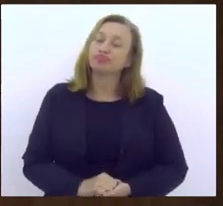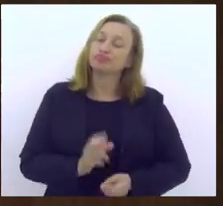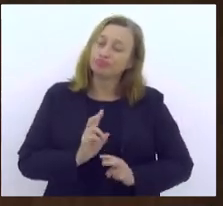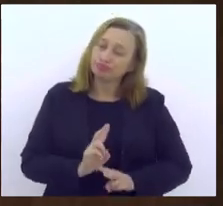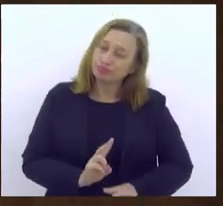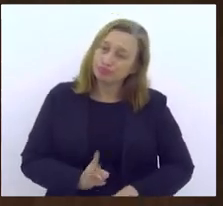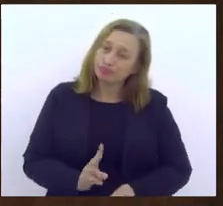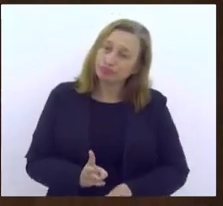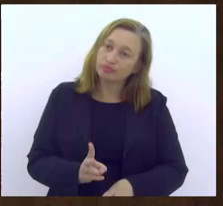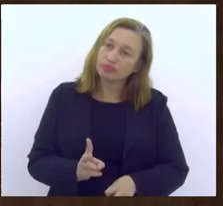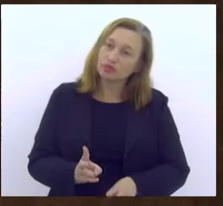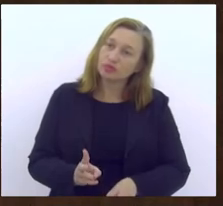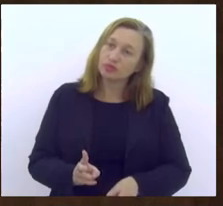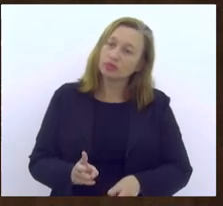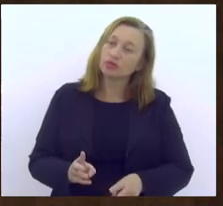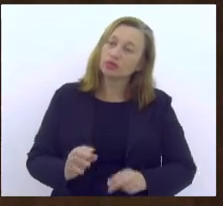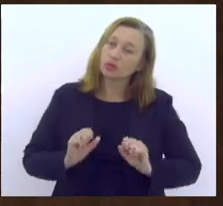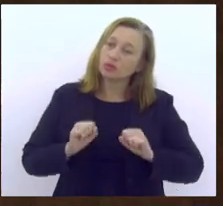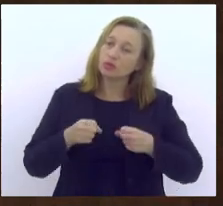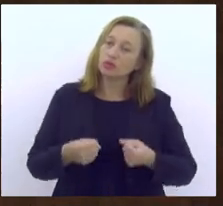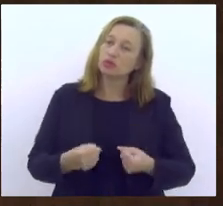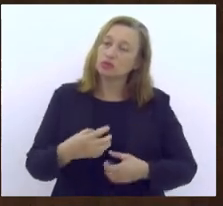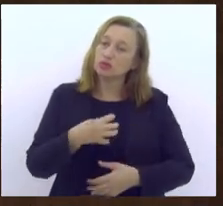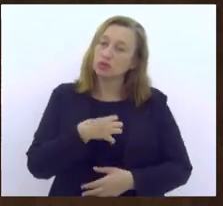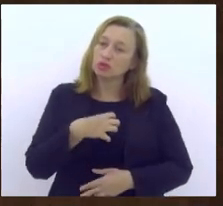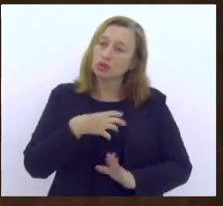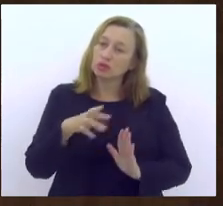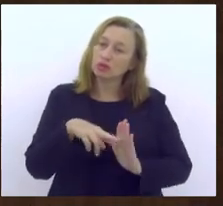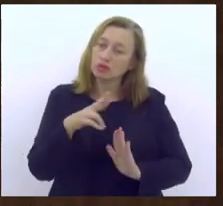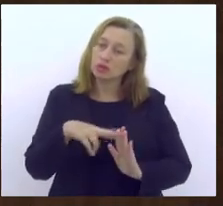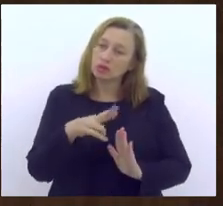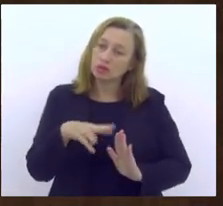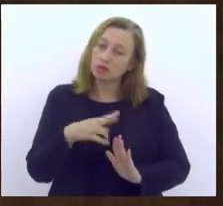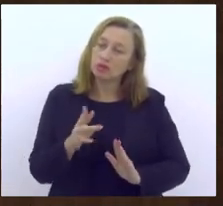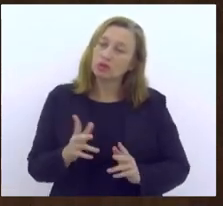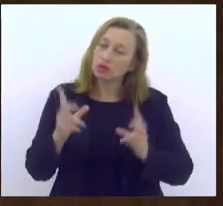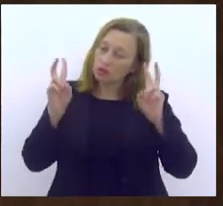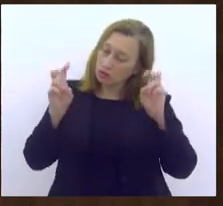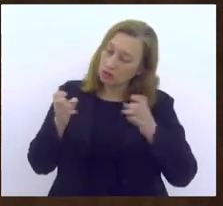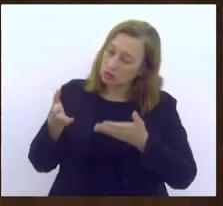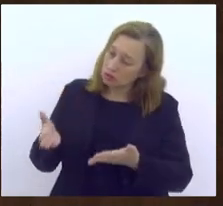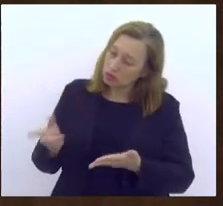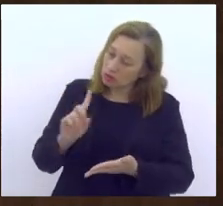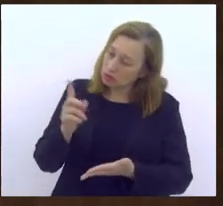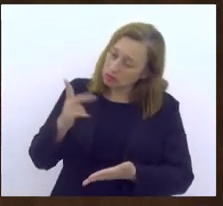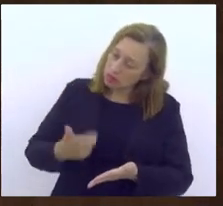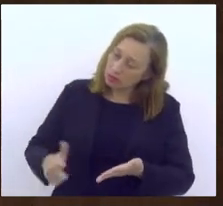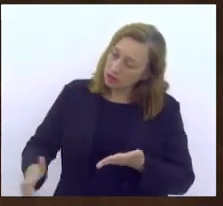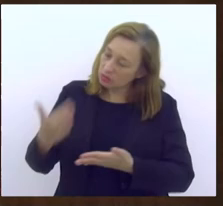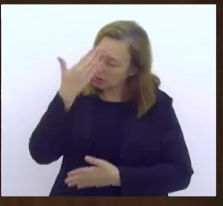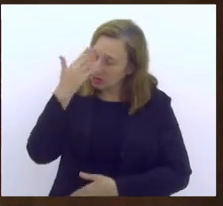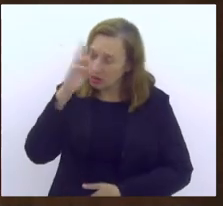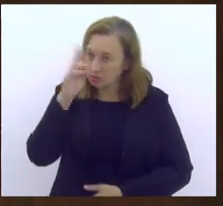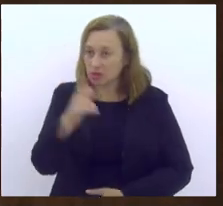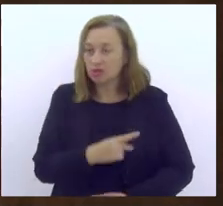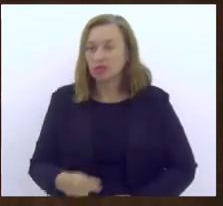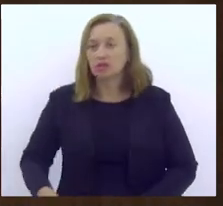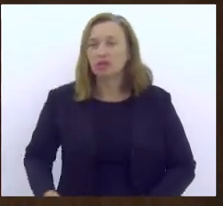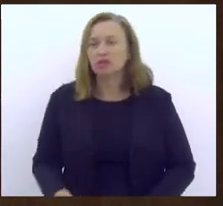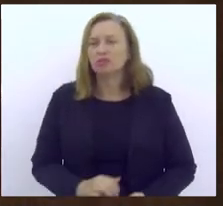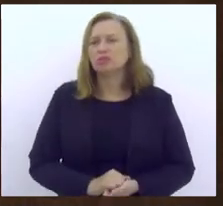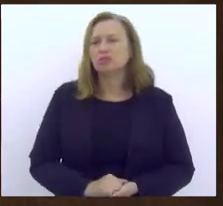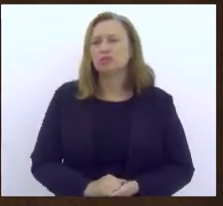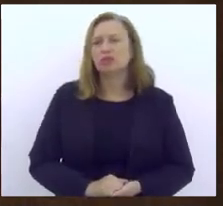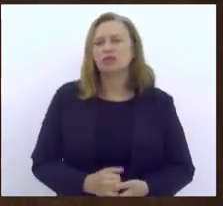caminhar com esforços integrados no sentido da resolução de casos como esse, para que casos como esse não se repitam. Obrigada, presidente. Eu